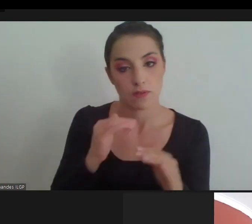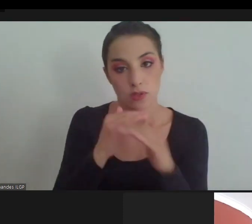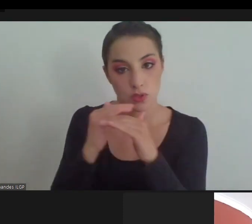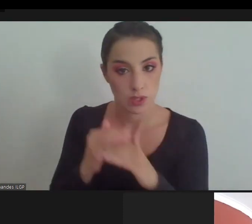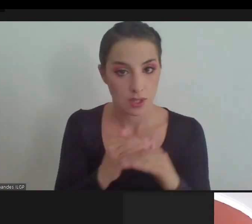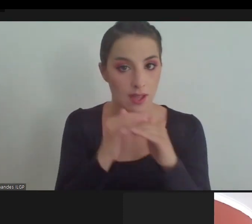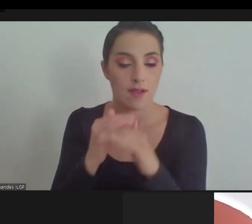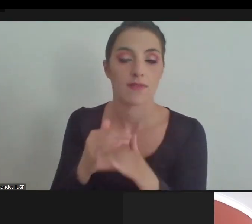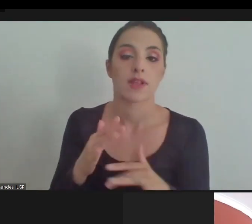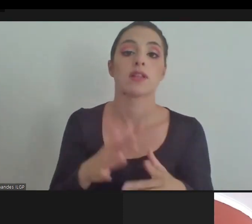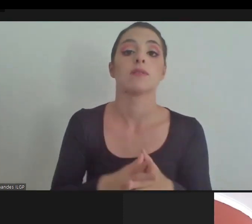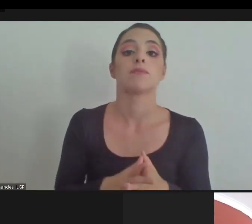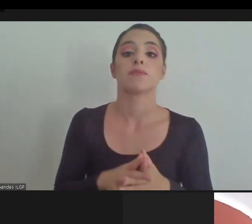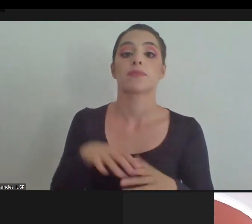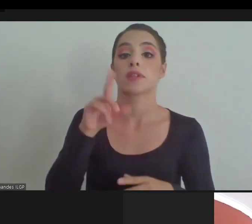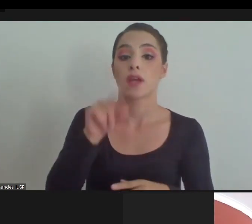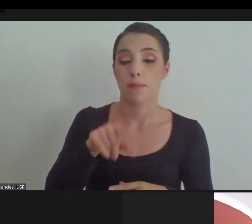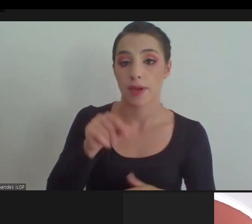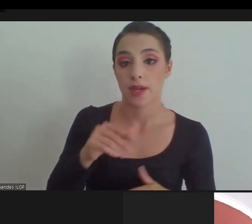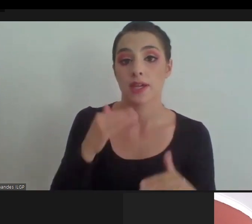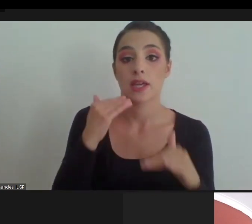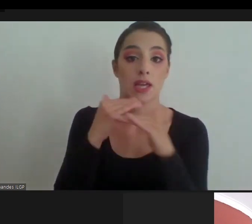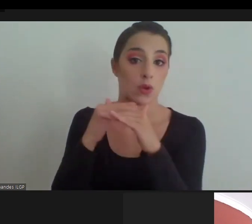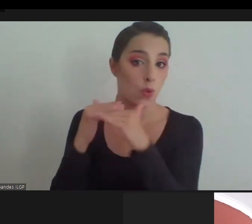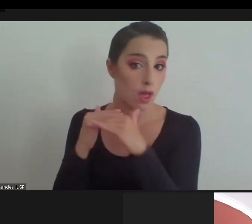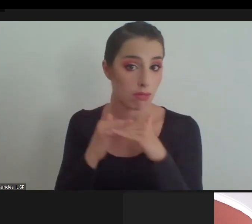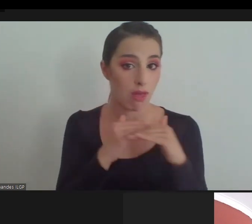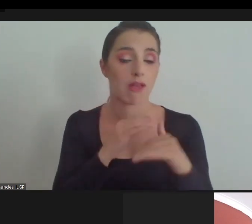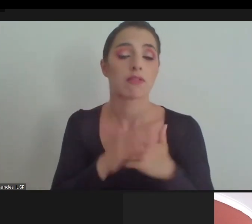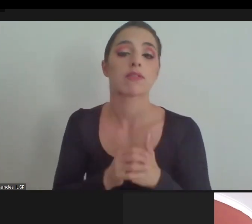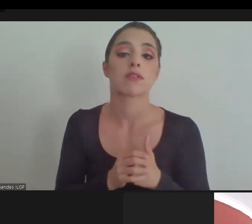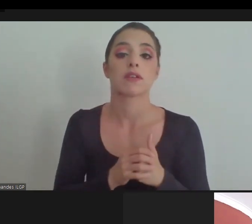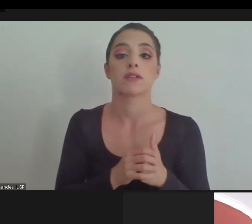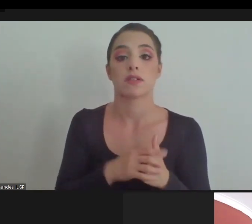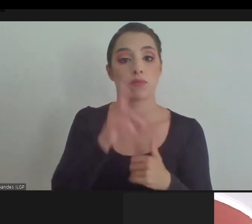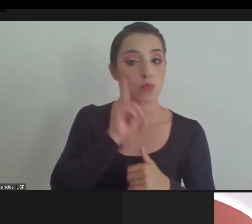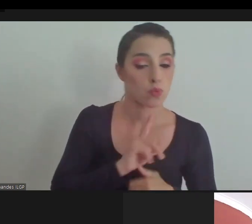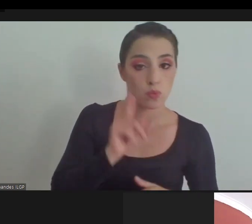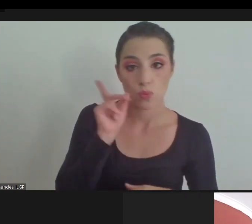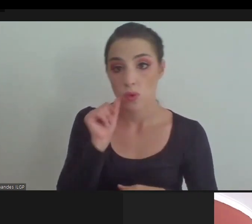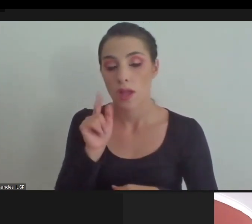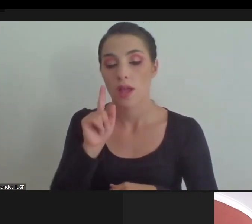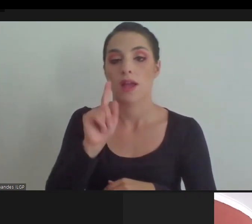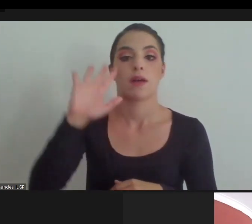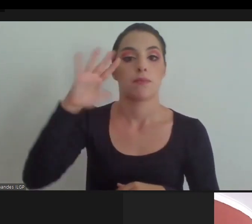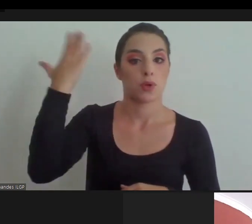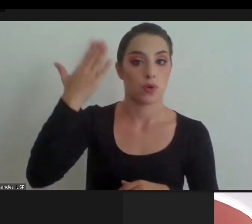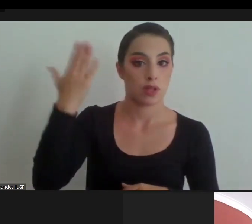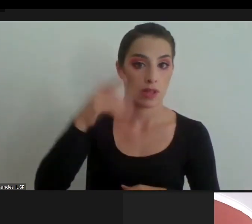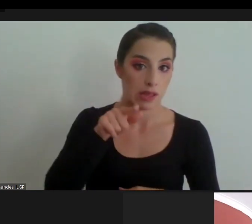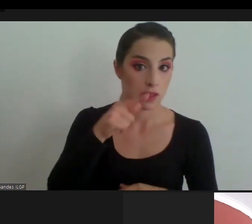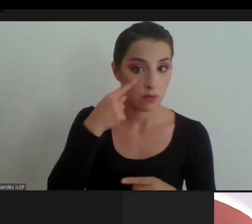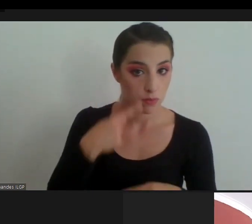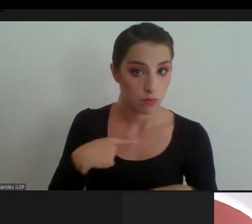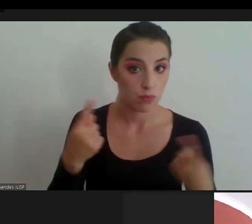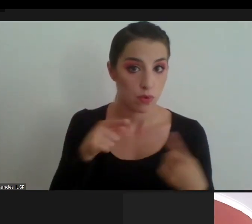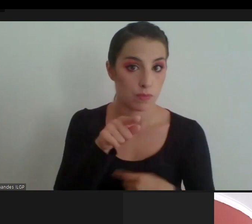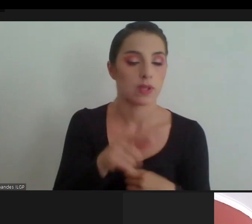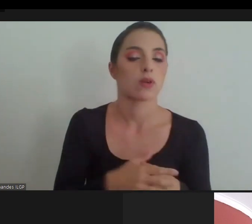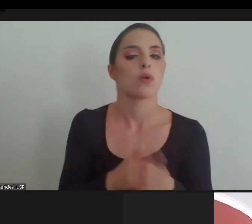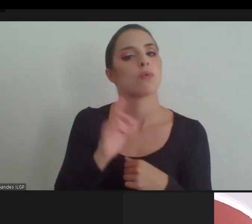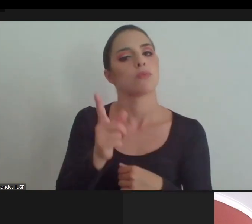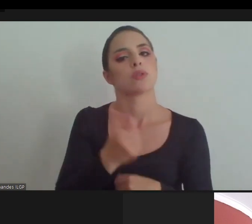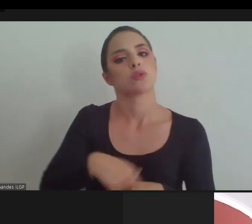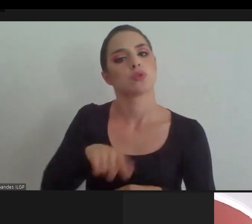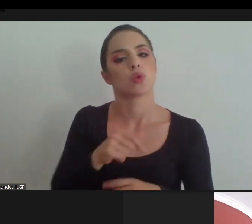de Género, é, se bem entendi, uma prioridade no contexto público de São Tomé e Príncipe. E por isso lançamos-lhe